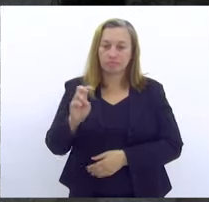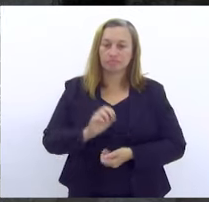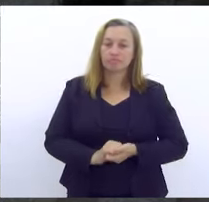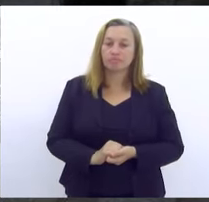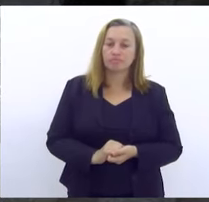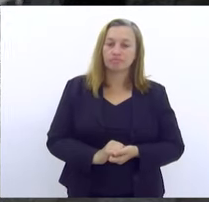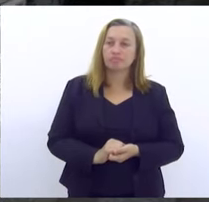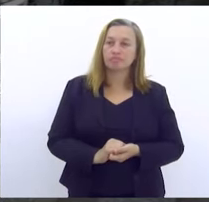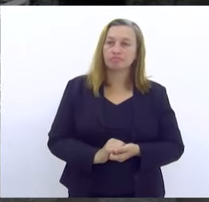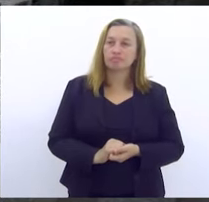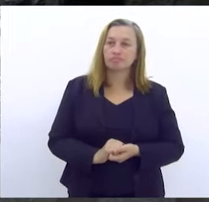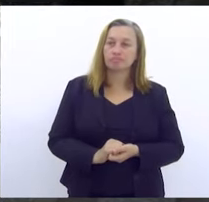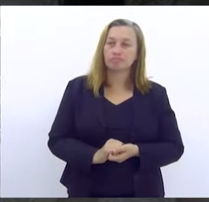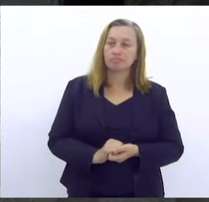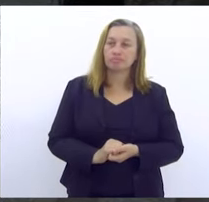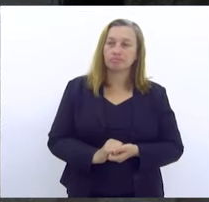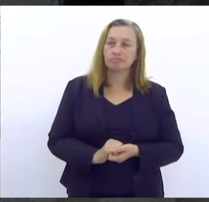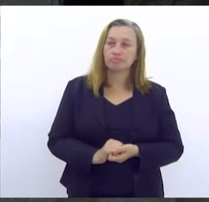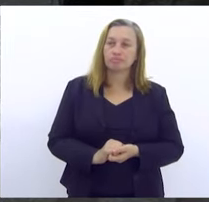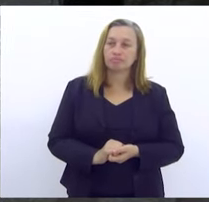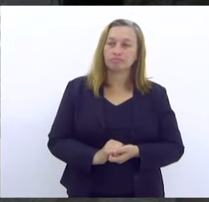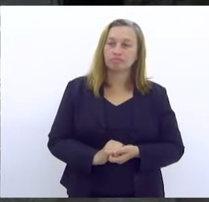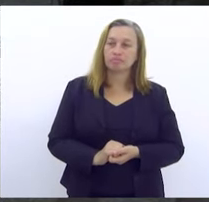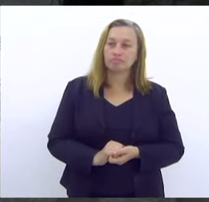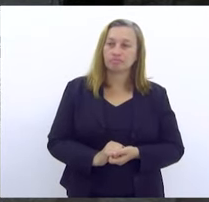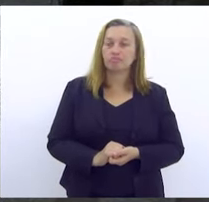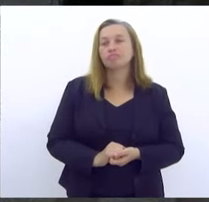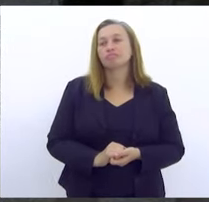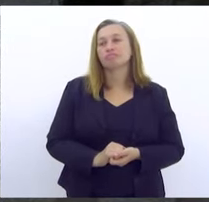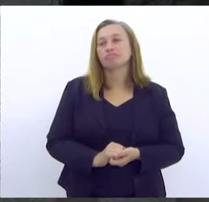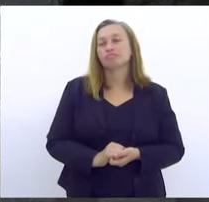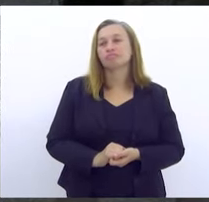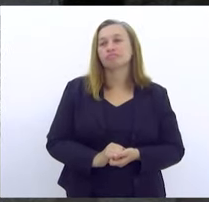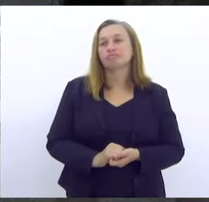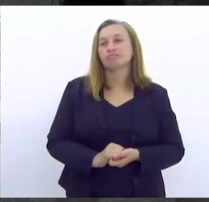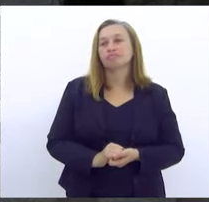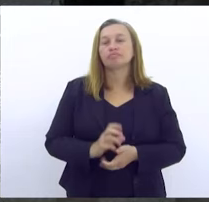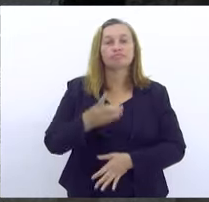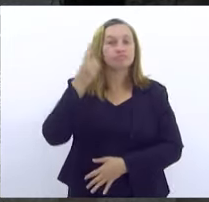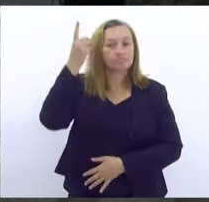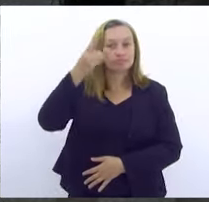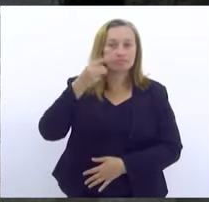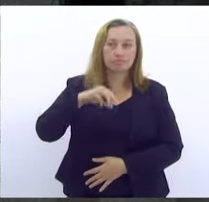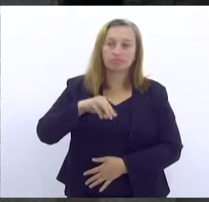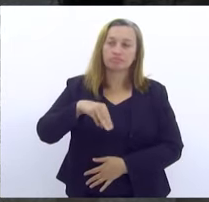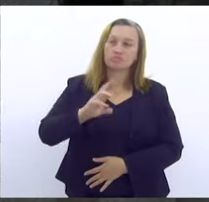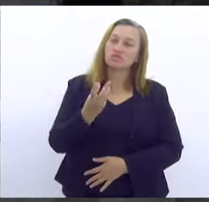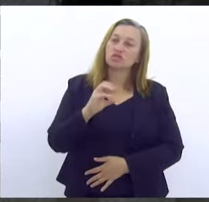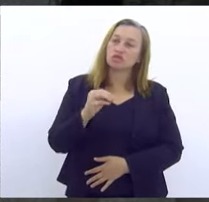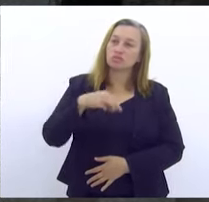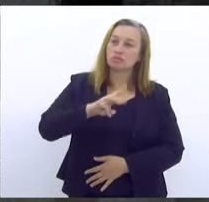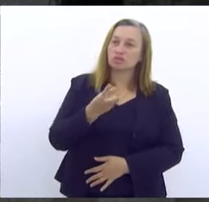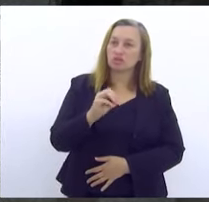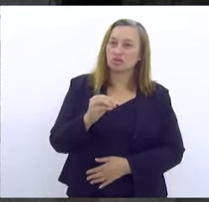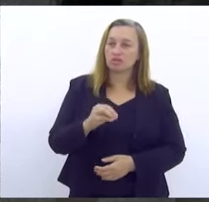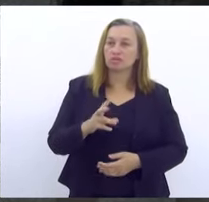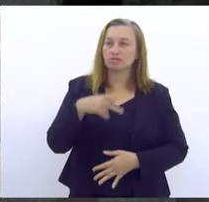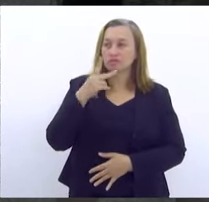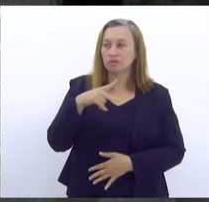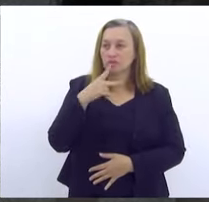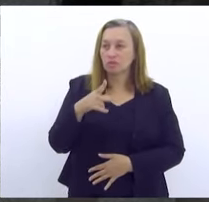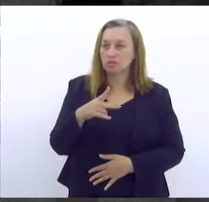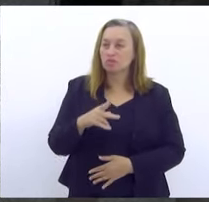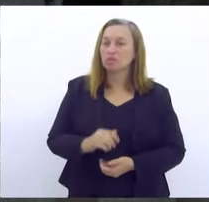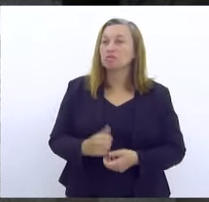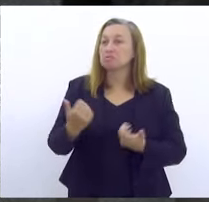E algum obsessor, deputado Chico Machado, chegou no ouvido dele e disse assim, temos